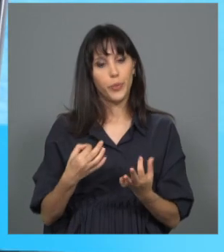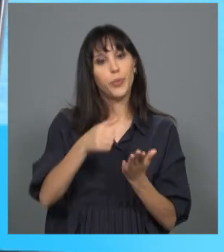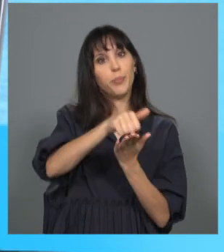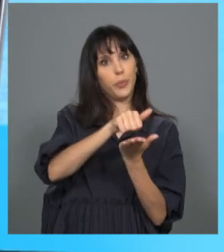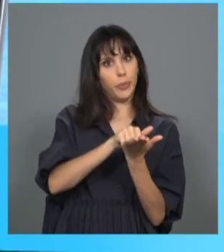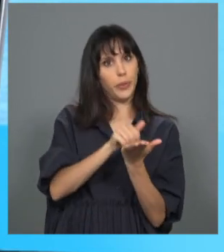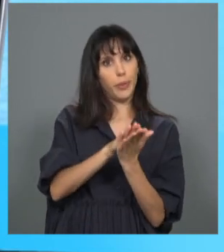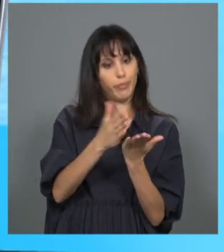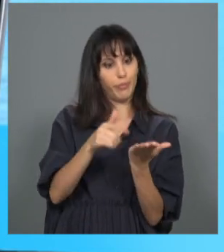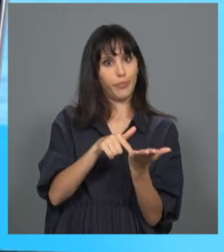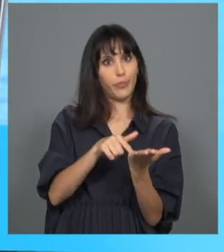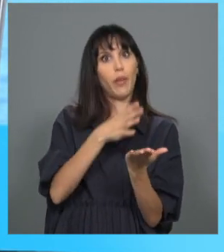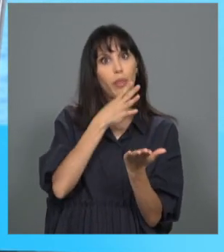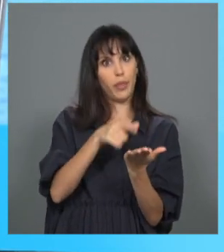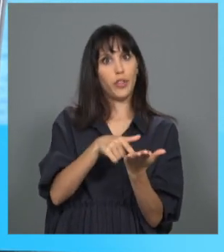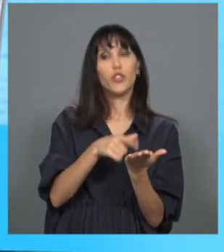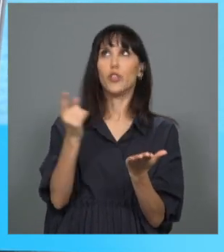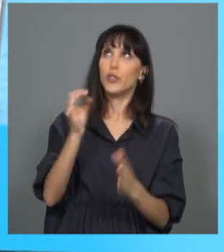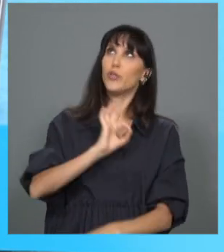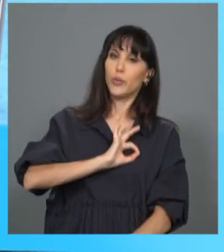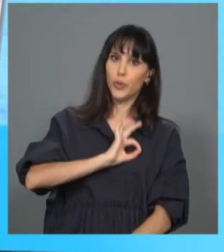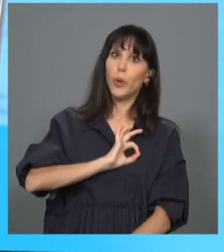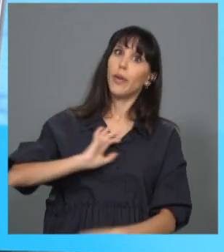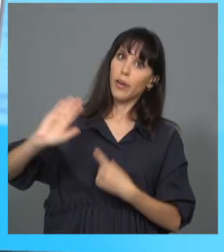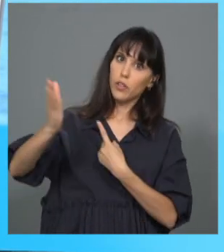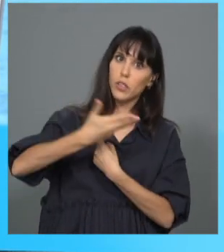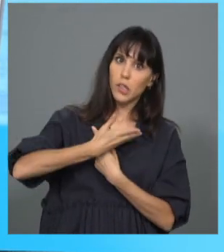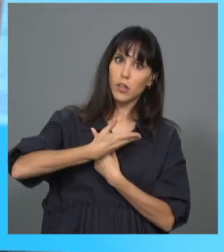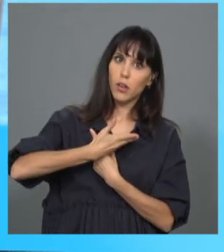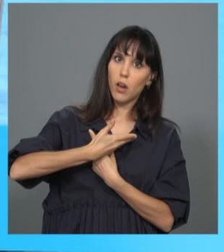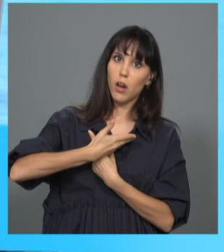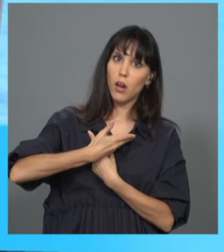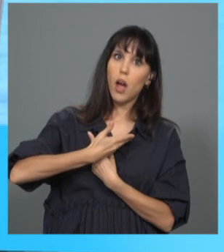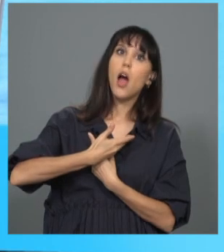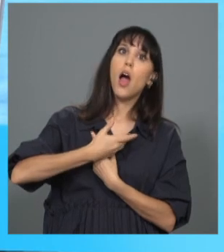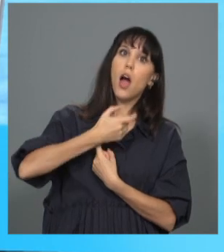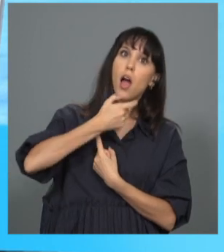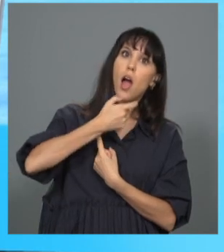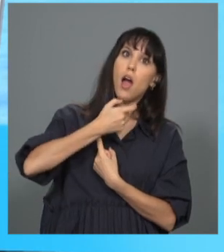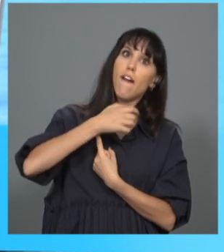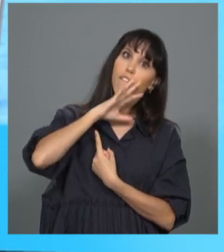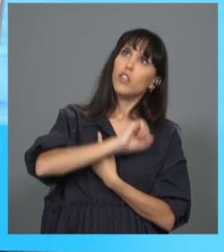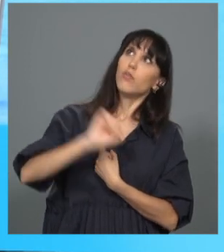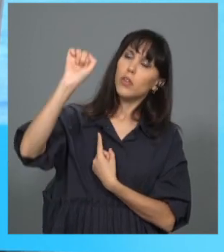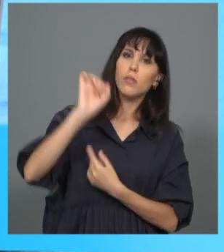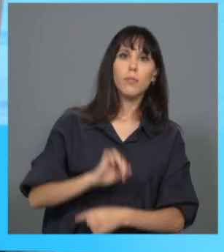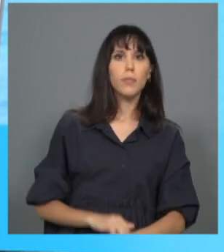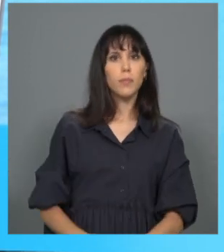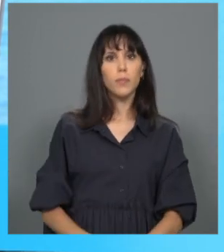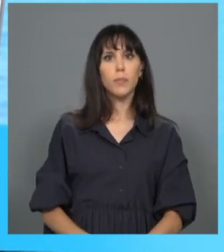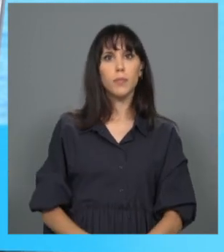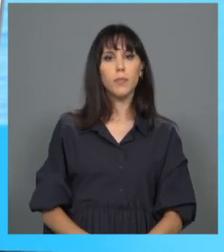diz que o Senhor castiga aqueles que reconhece como filhos. Ora